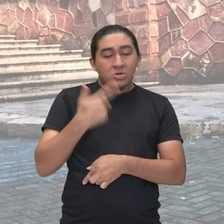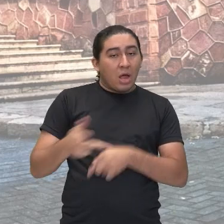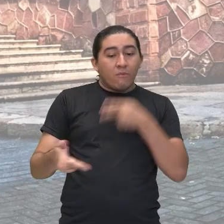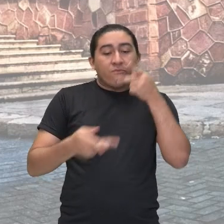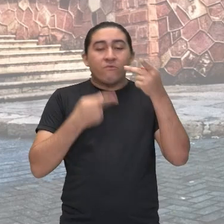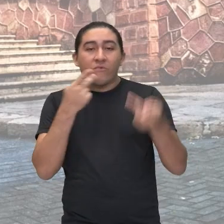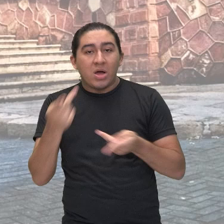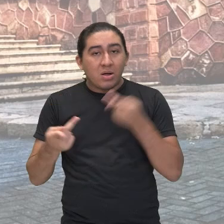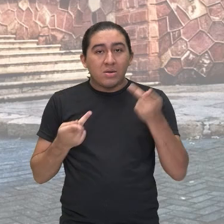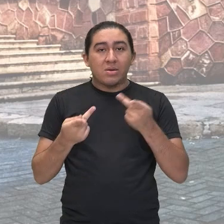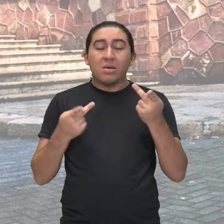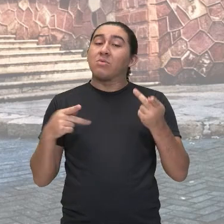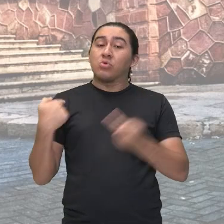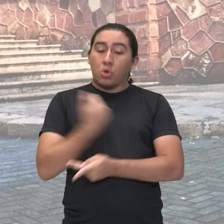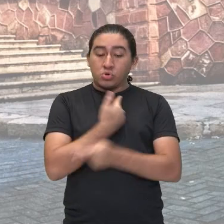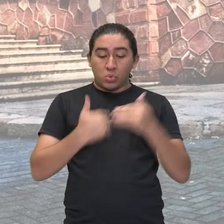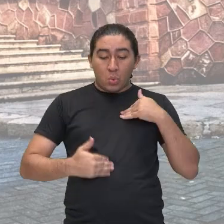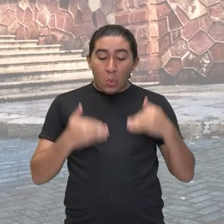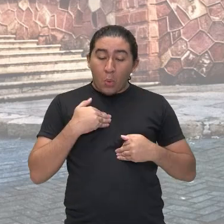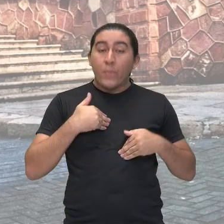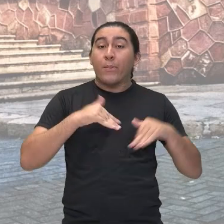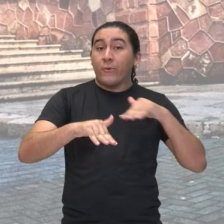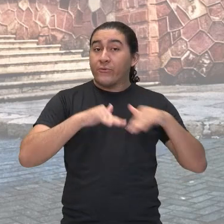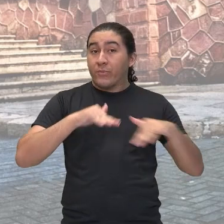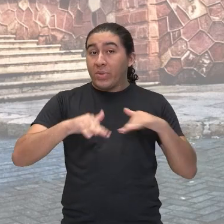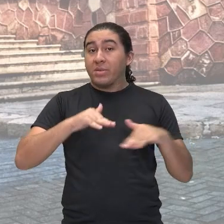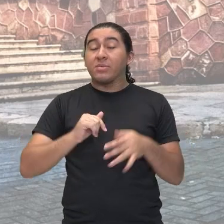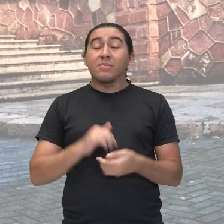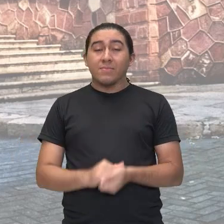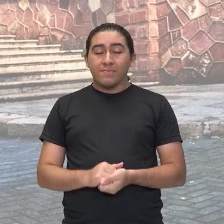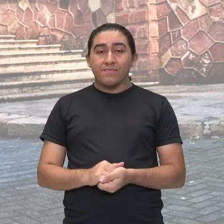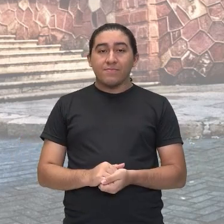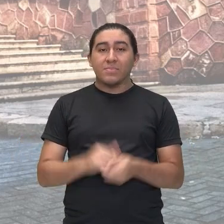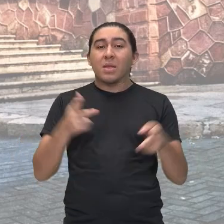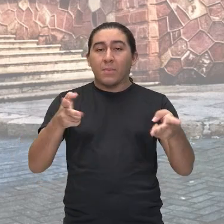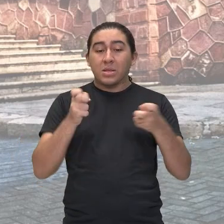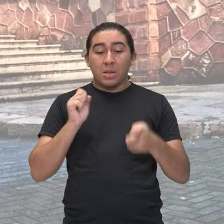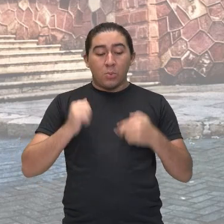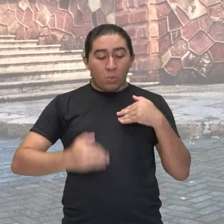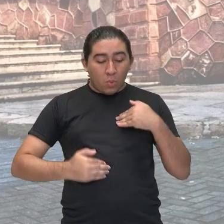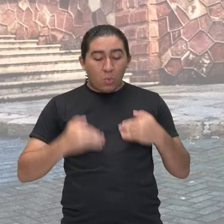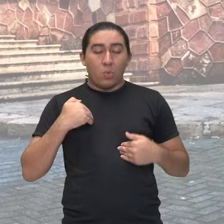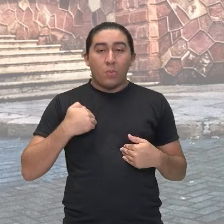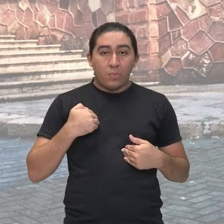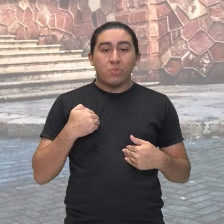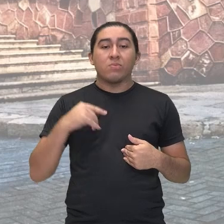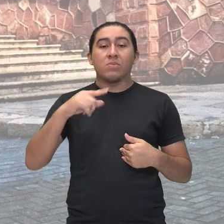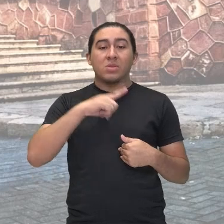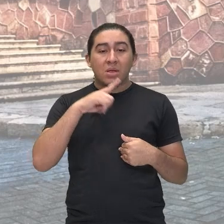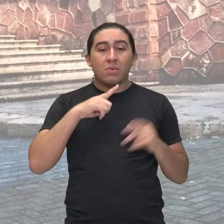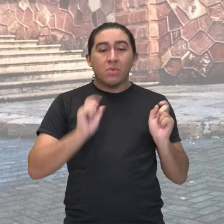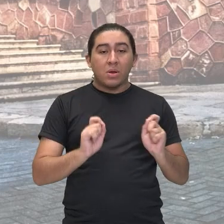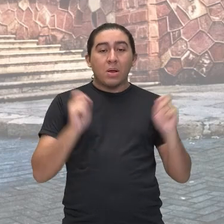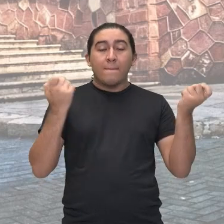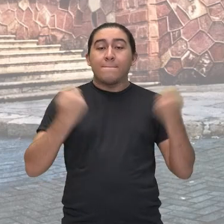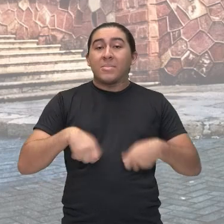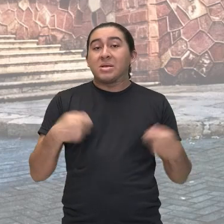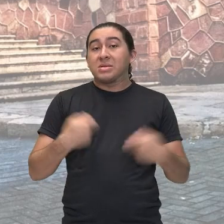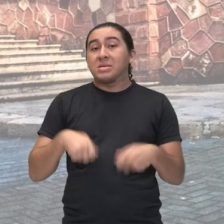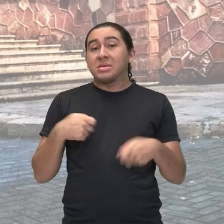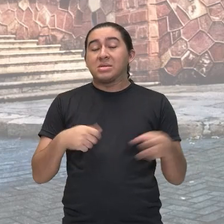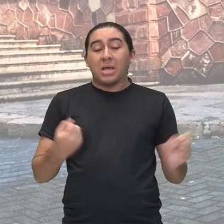Fazendo dessa forma, vamos perceber que esse corpo, ele está ali com a necessidade